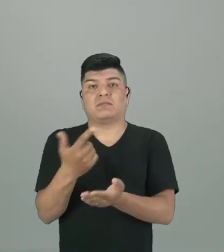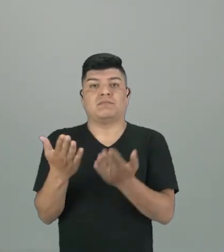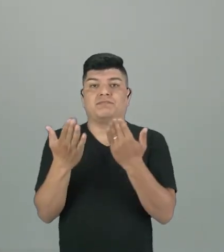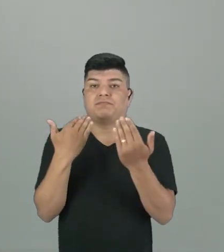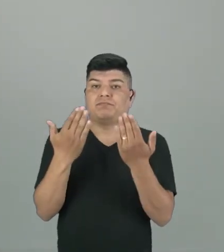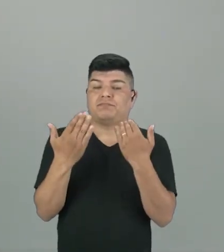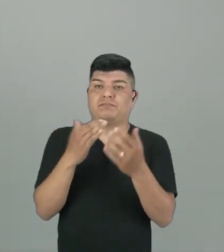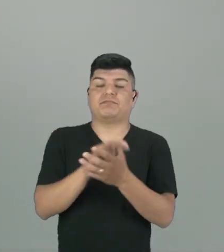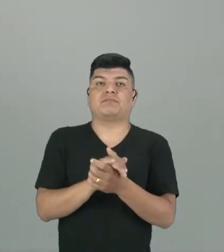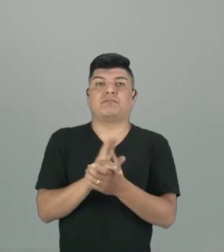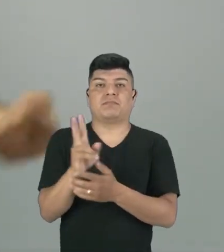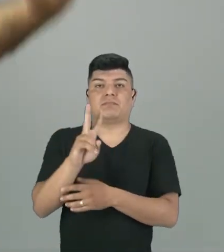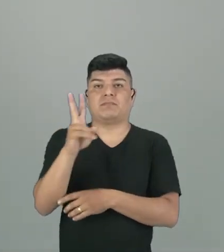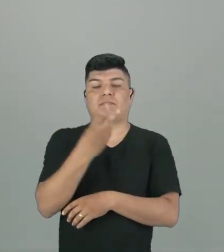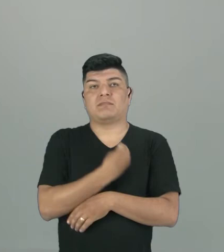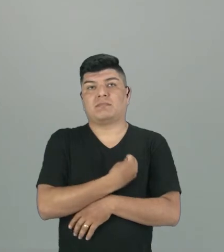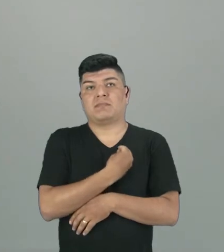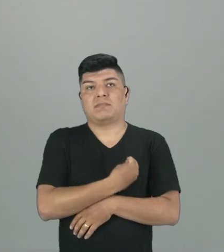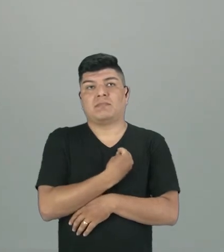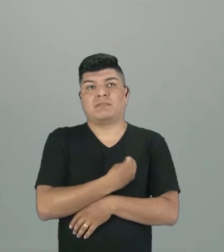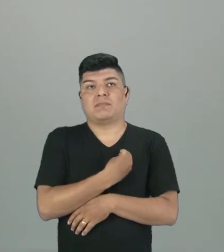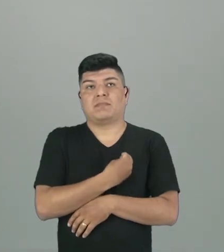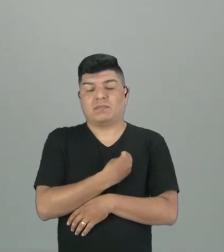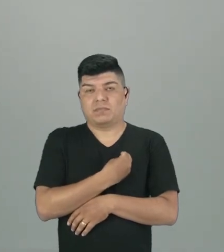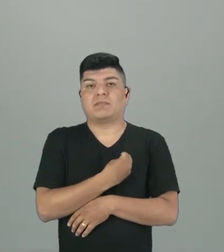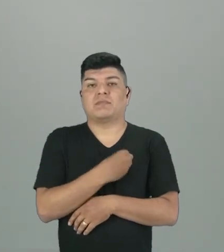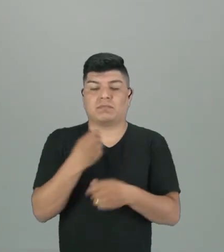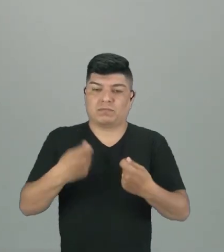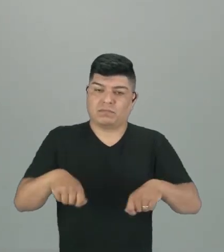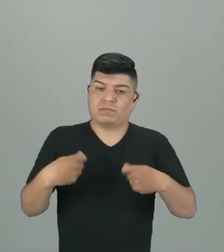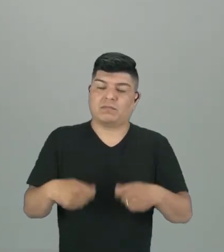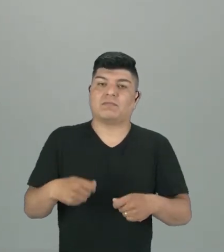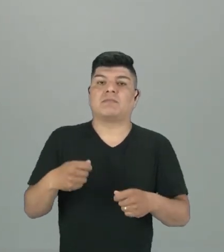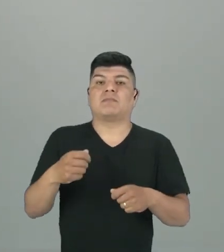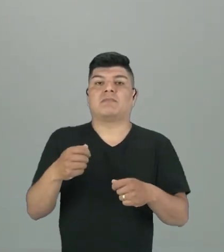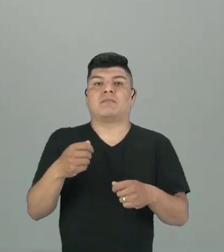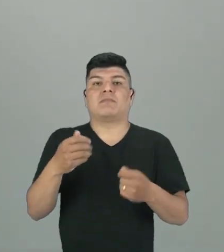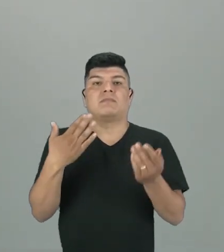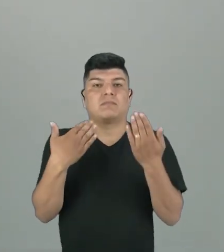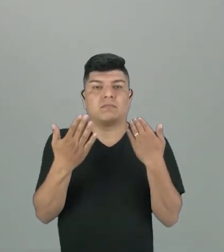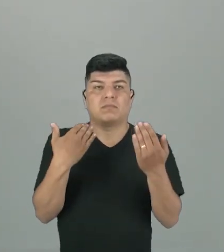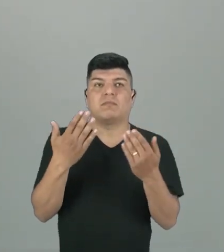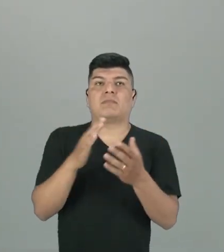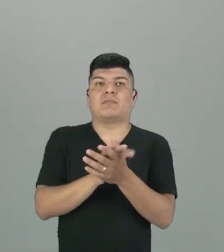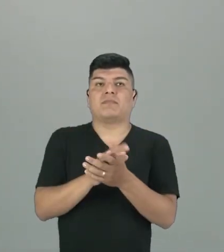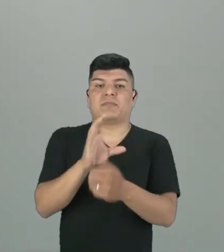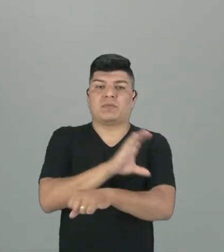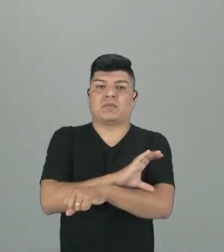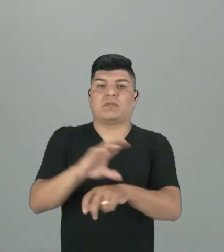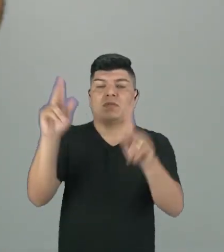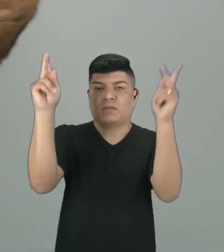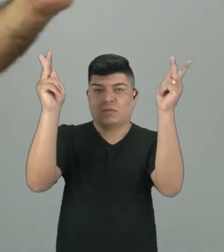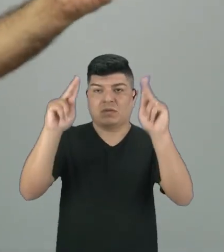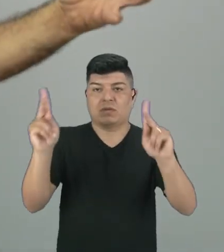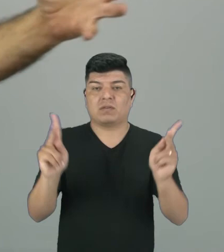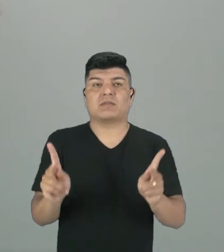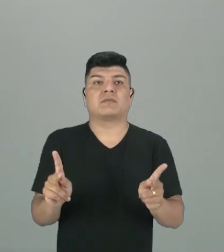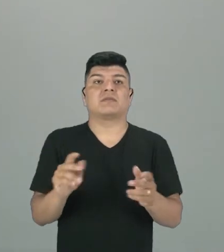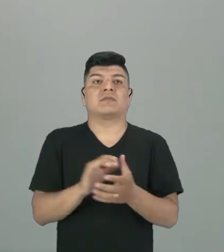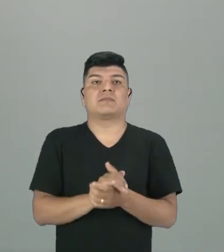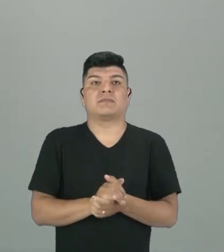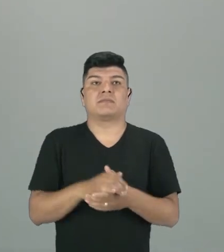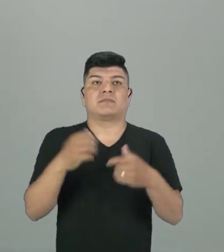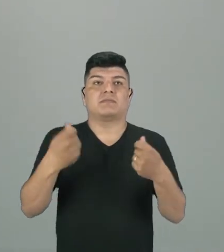diálogo. Valorização da vida implica diálogo entre religiões. Cultura da paz. As religiões devem